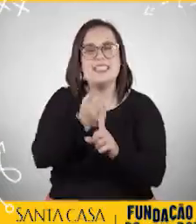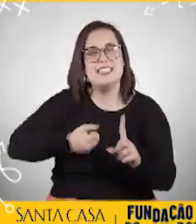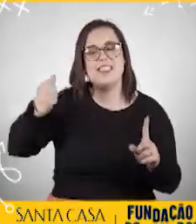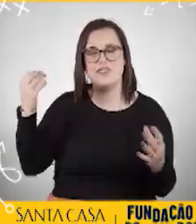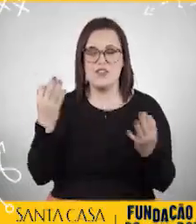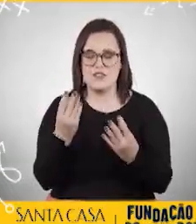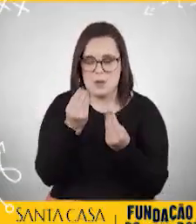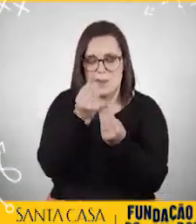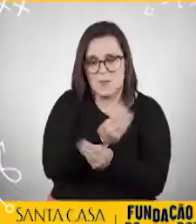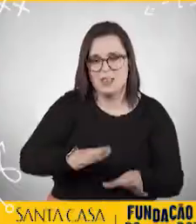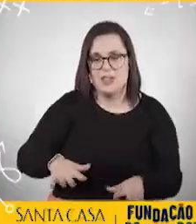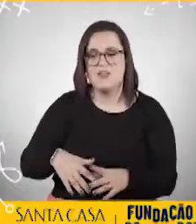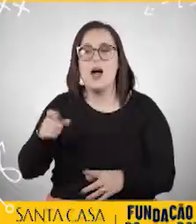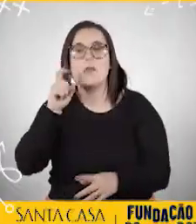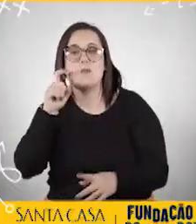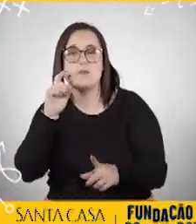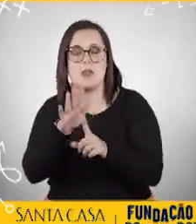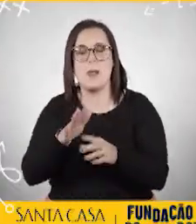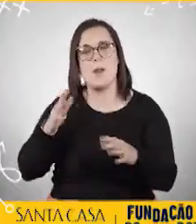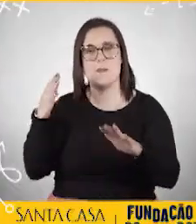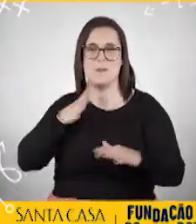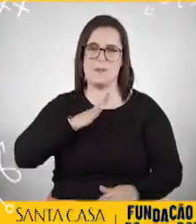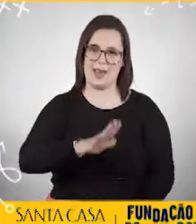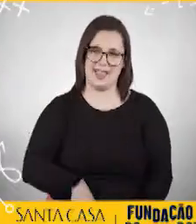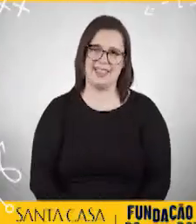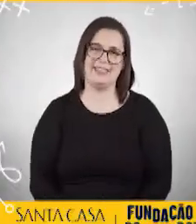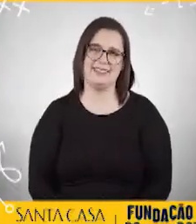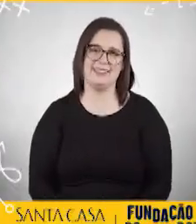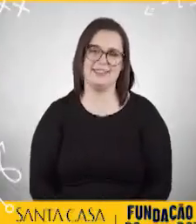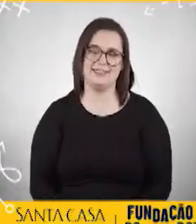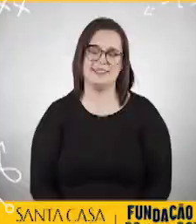ser desafiado pelos mais novos a defender penaltis.